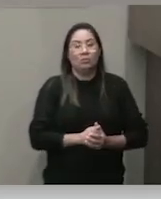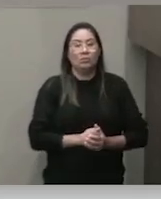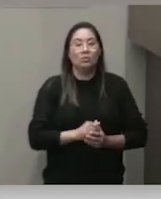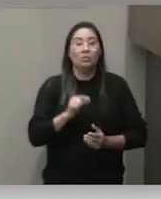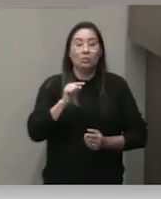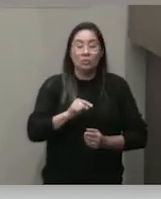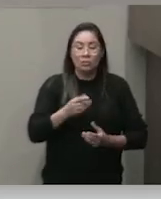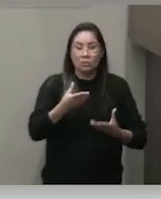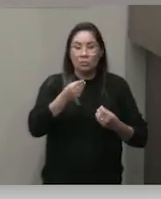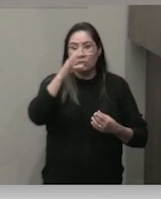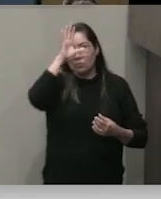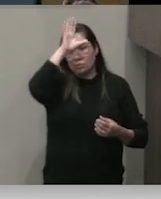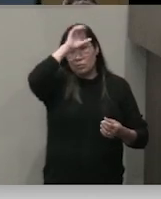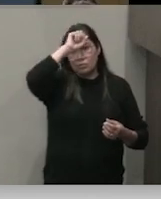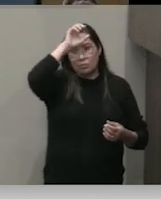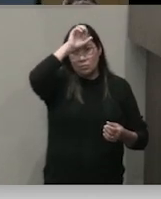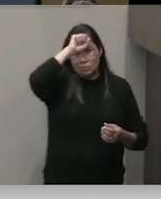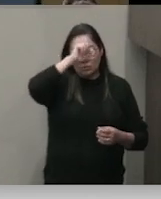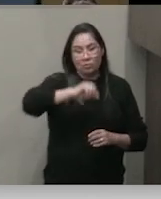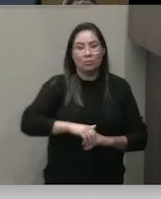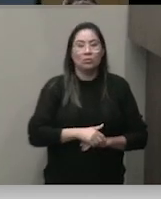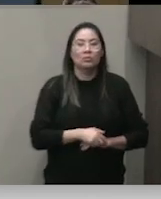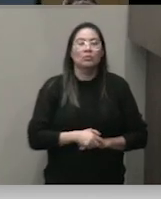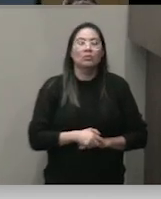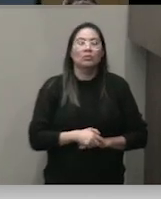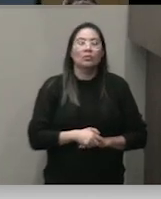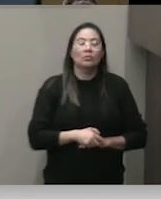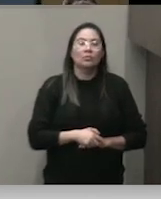grandioso, de muito aprendizado, né, vereador João Pedro?